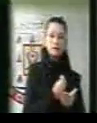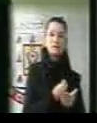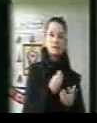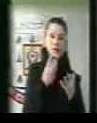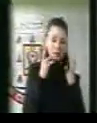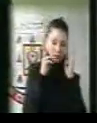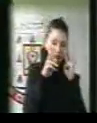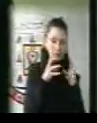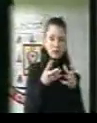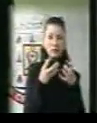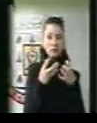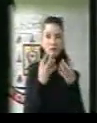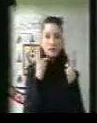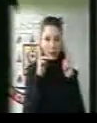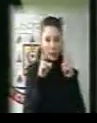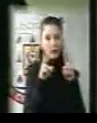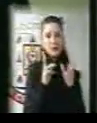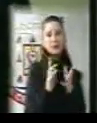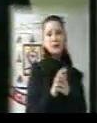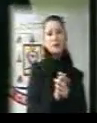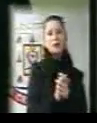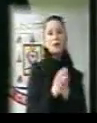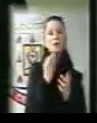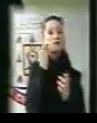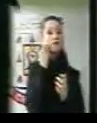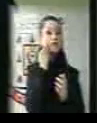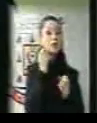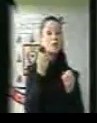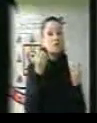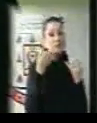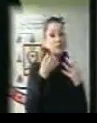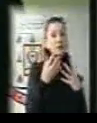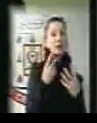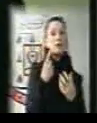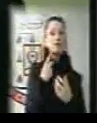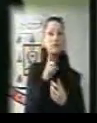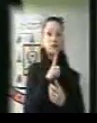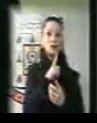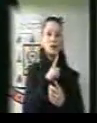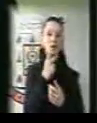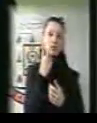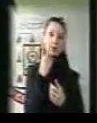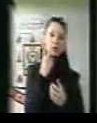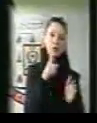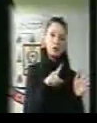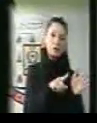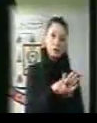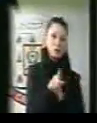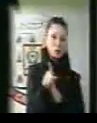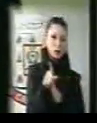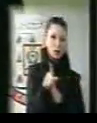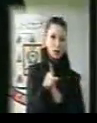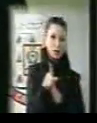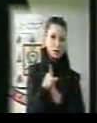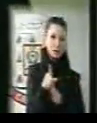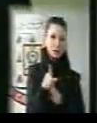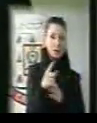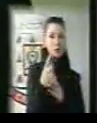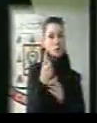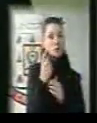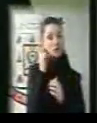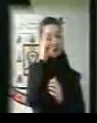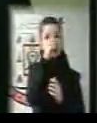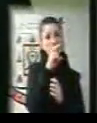nossa tentativa de explicações e resoluções do problema. Eu tenho duas perguntas básicas, uma talvez seja de